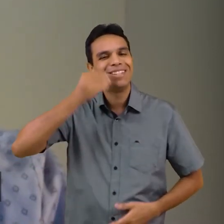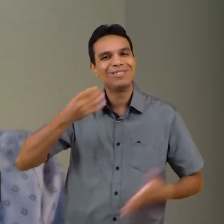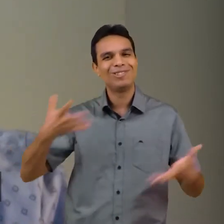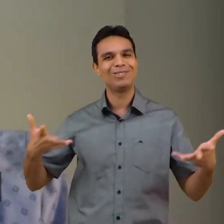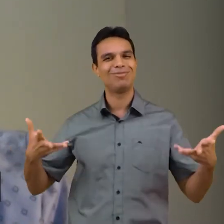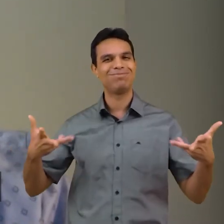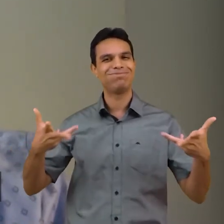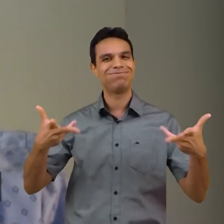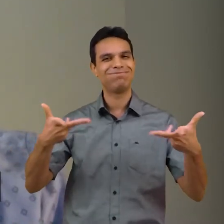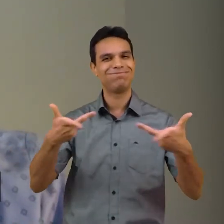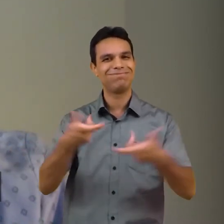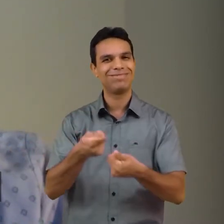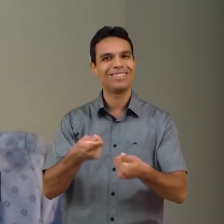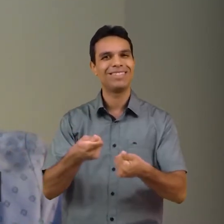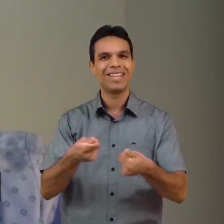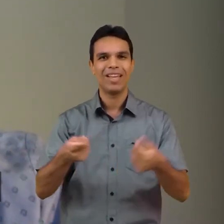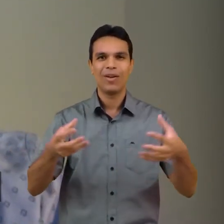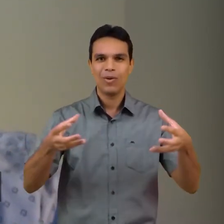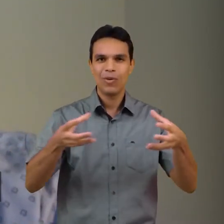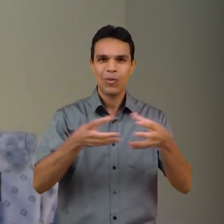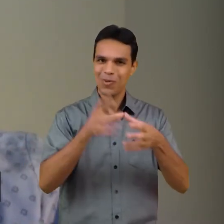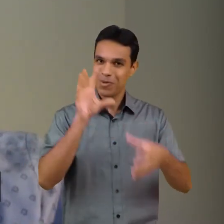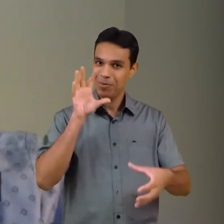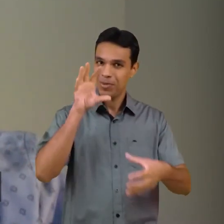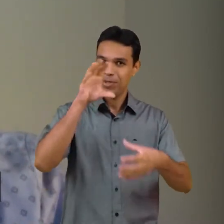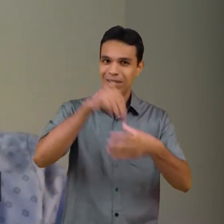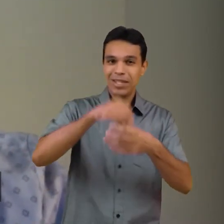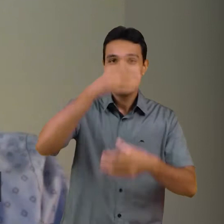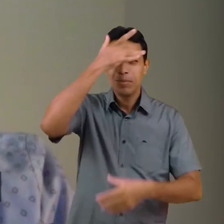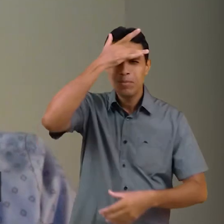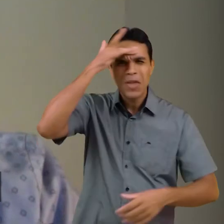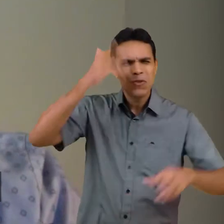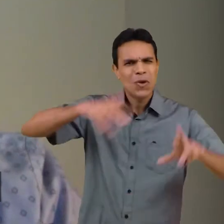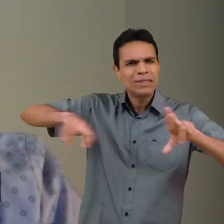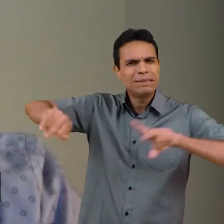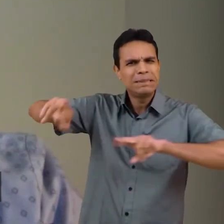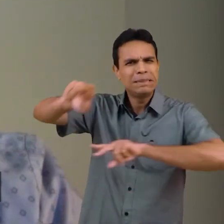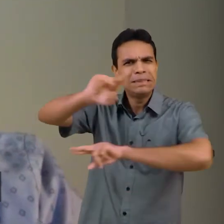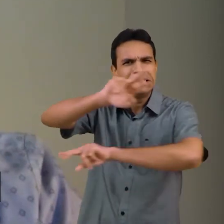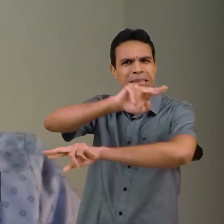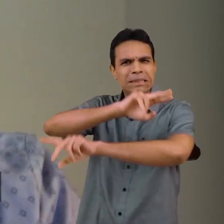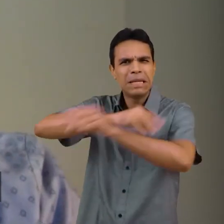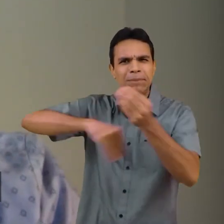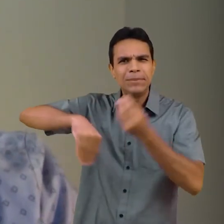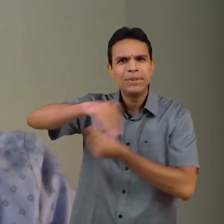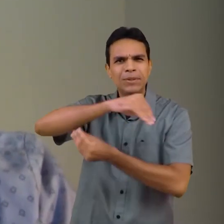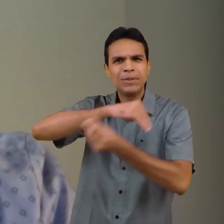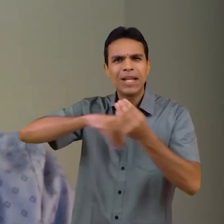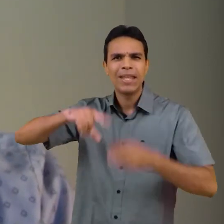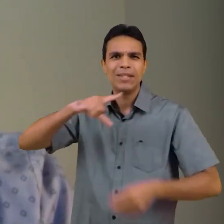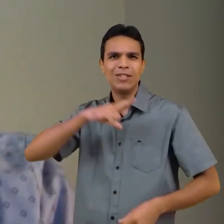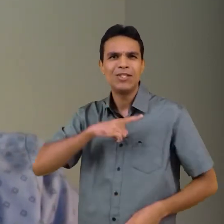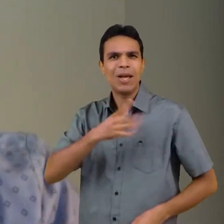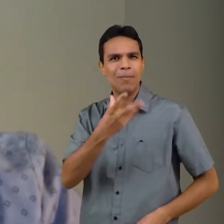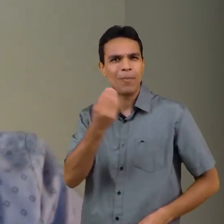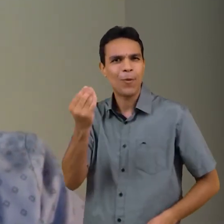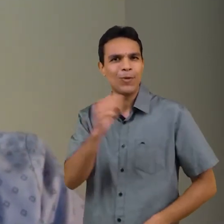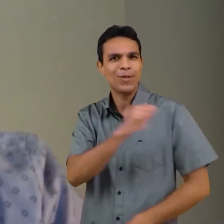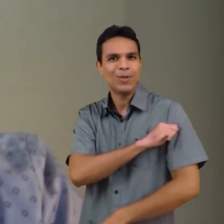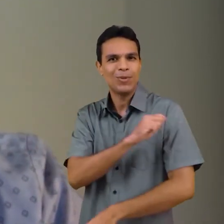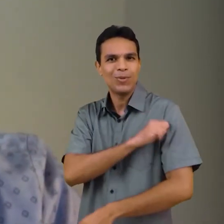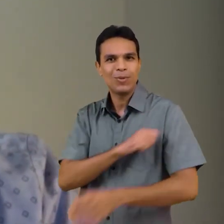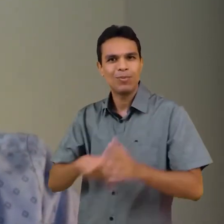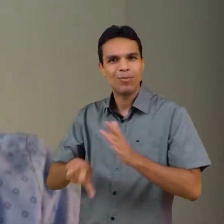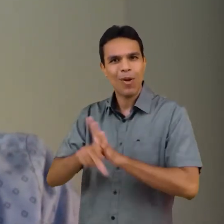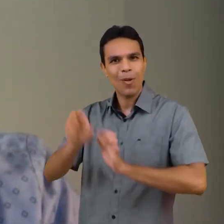foi incrível, assim. A turma foi uma turma até bem heterogênea, tinha muitos alunos do